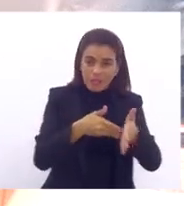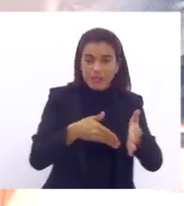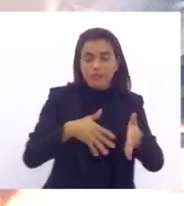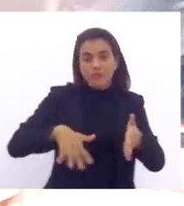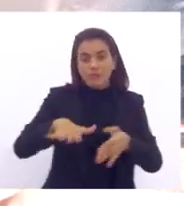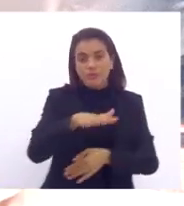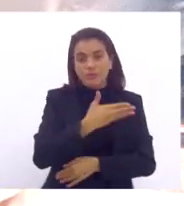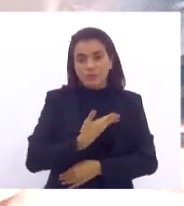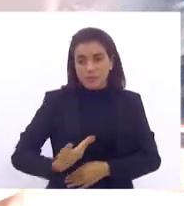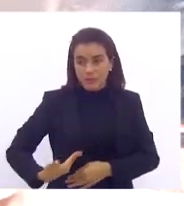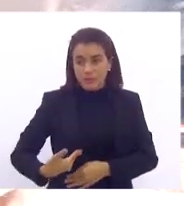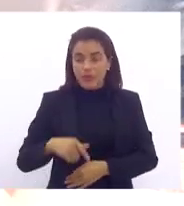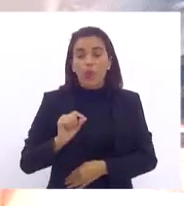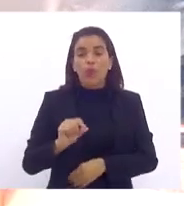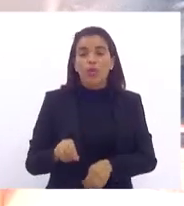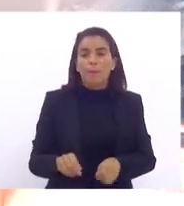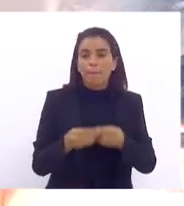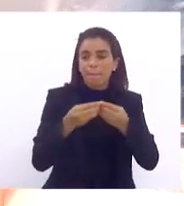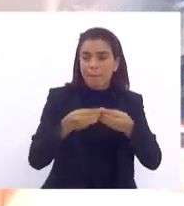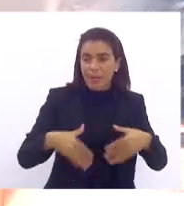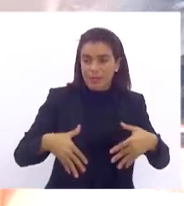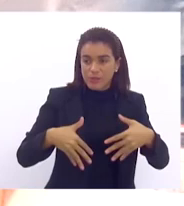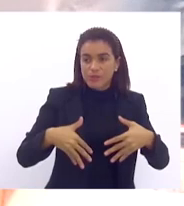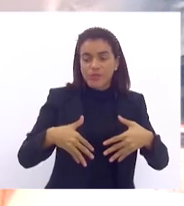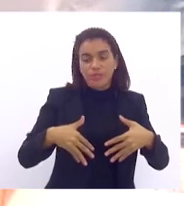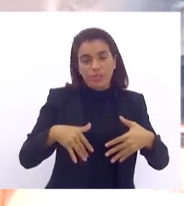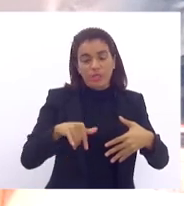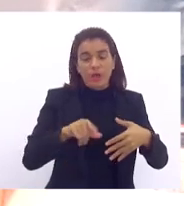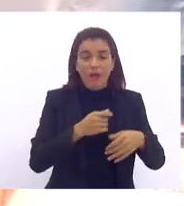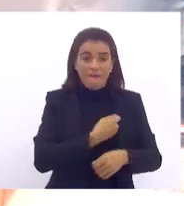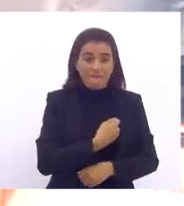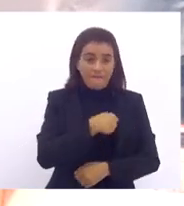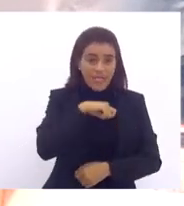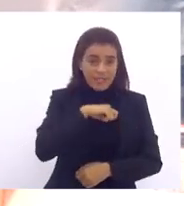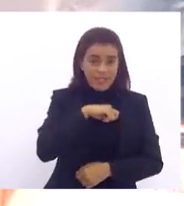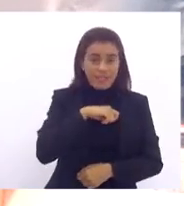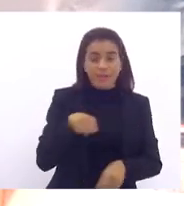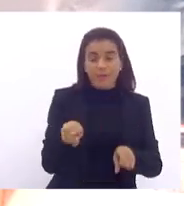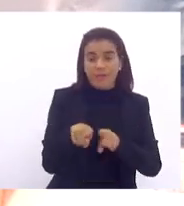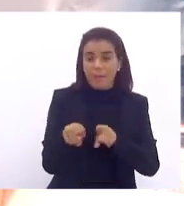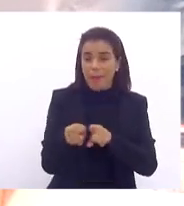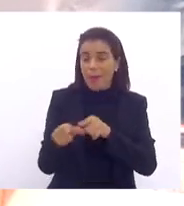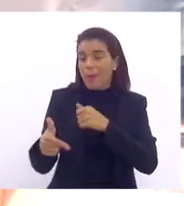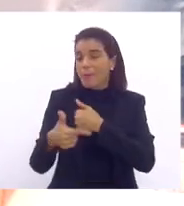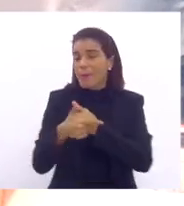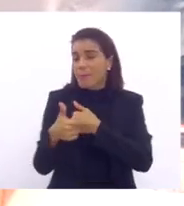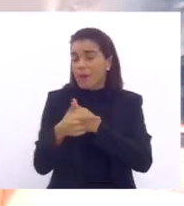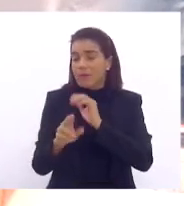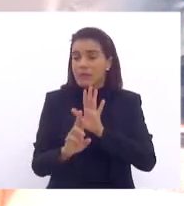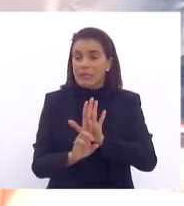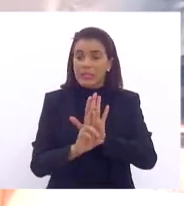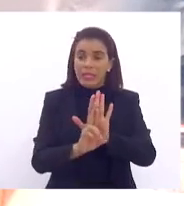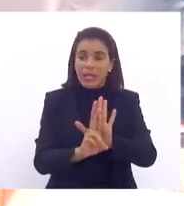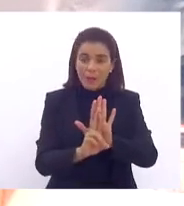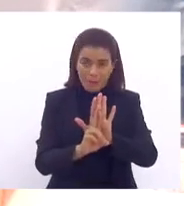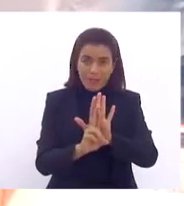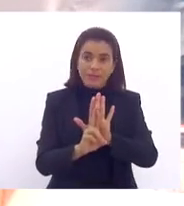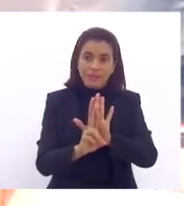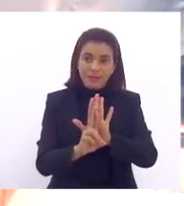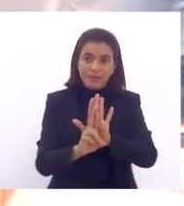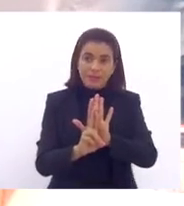espaço público o que prejudica tanto esse papel de fiscalização quanto o papel representativo